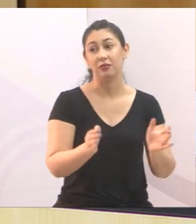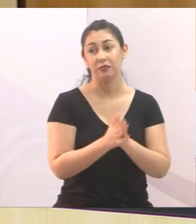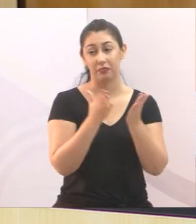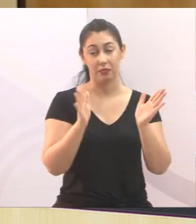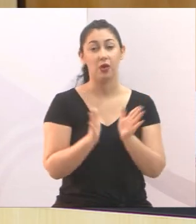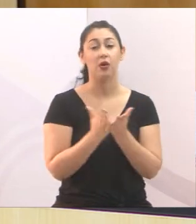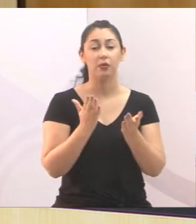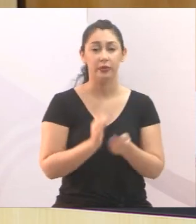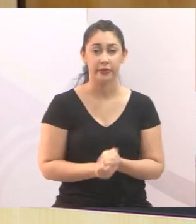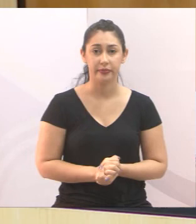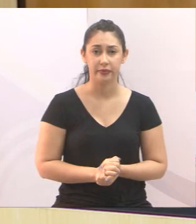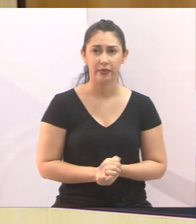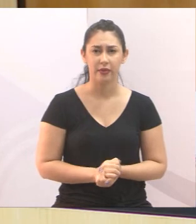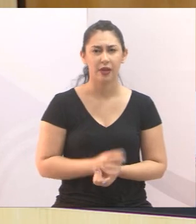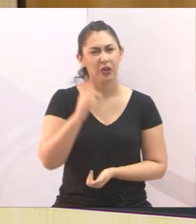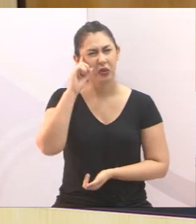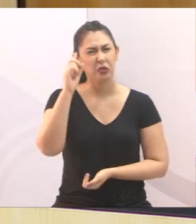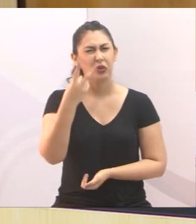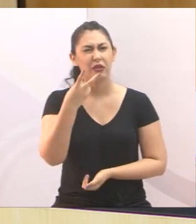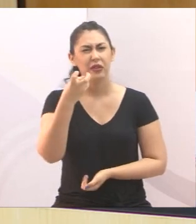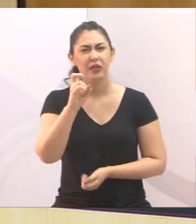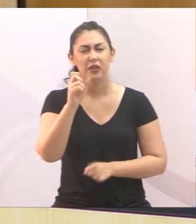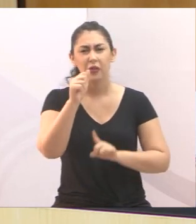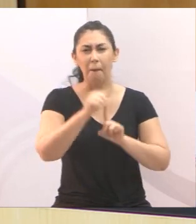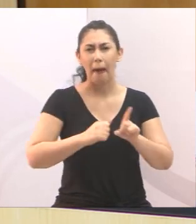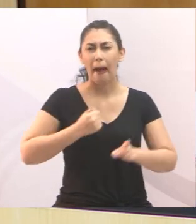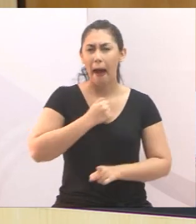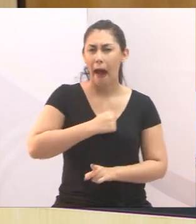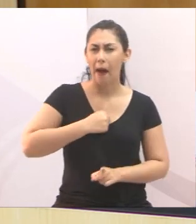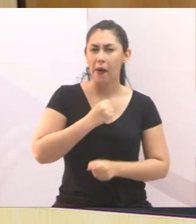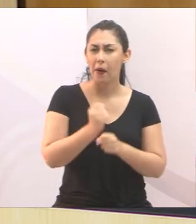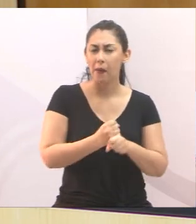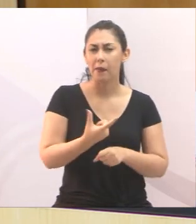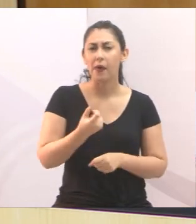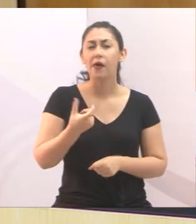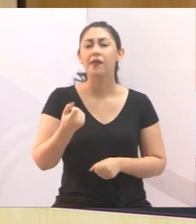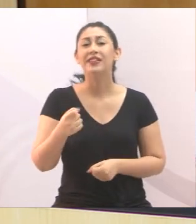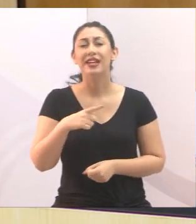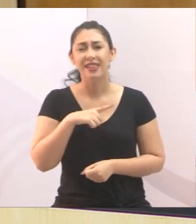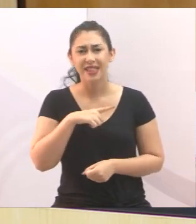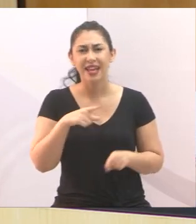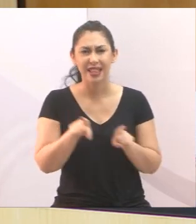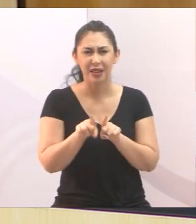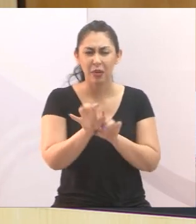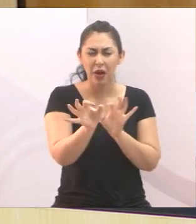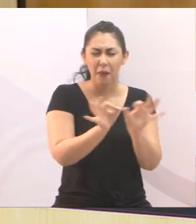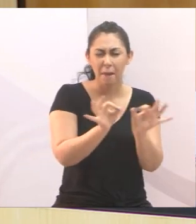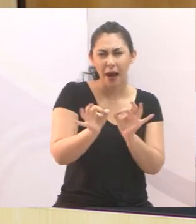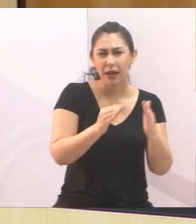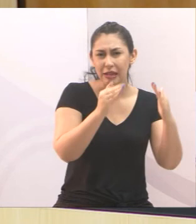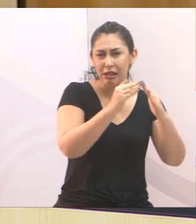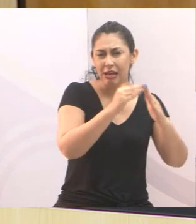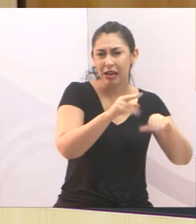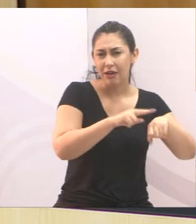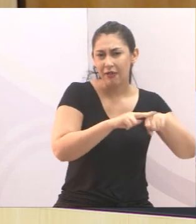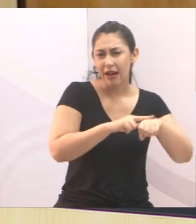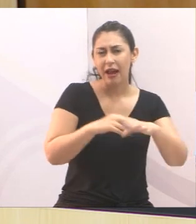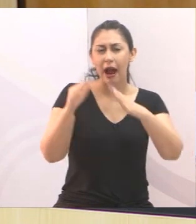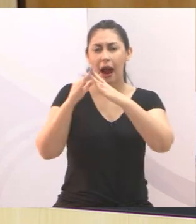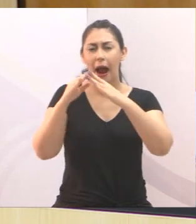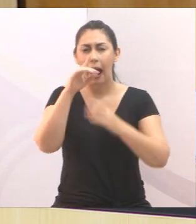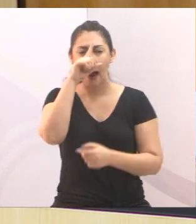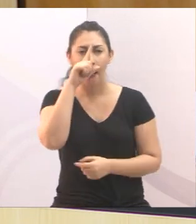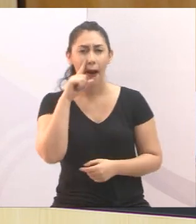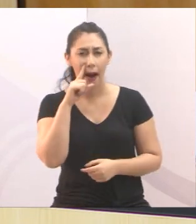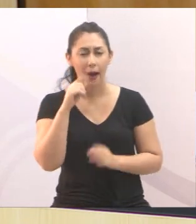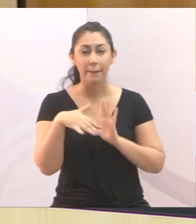que foi lançado em 25 de agosto de 2020 o programa Casa Verde e Amarela pelo governo federal, que vai atender